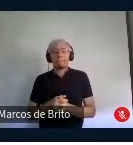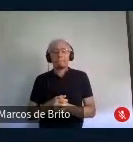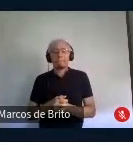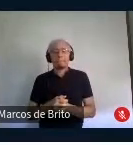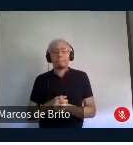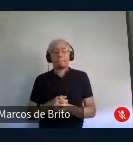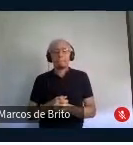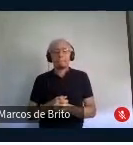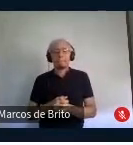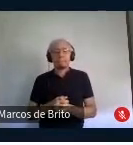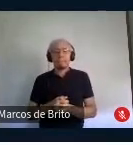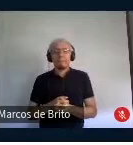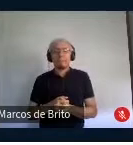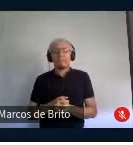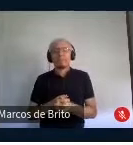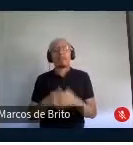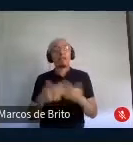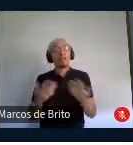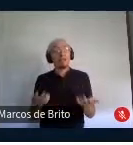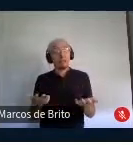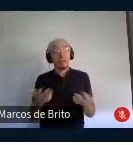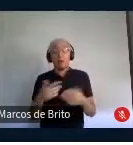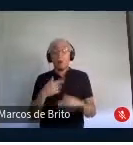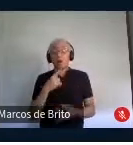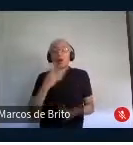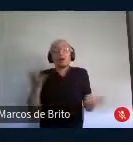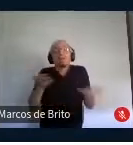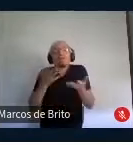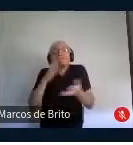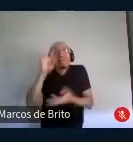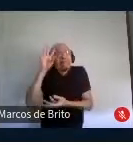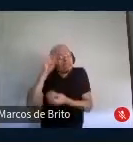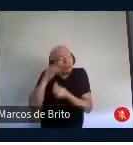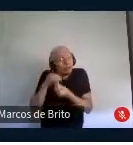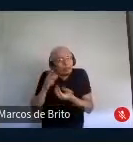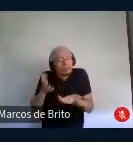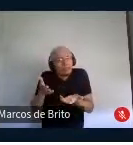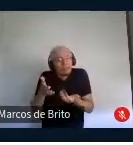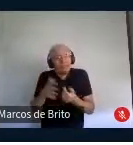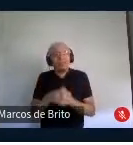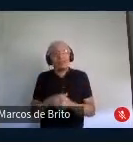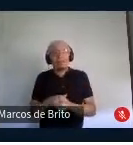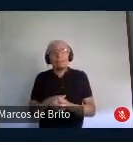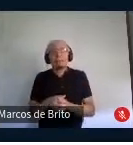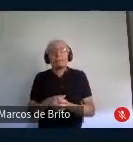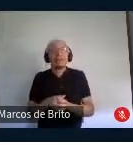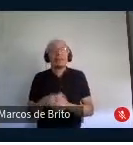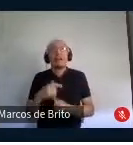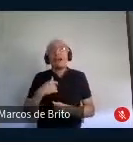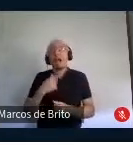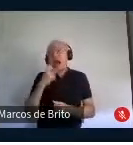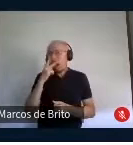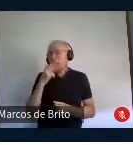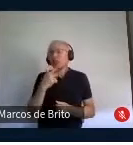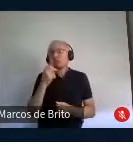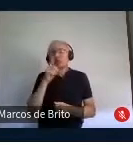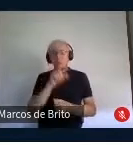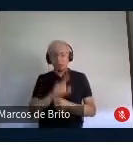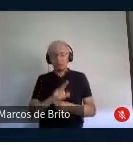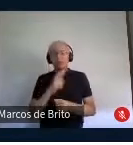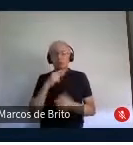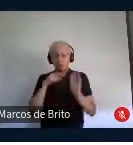específica. Bom, dessa forma eu trago as considerações finais. A gente crê que a gente atingiu os objetivos